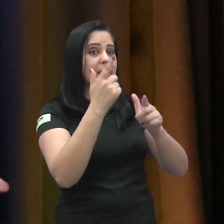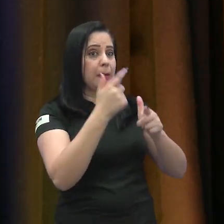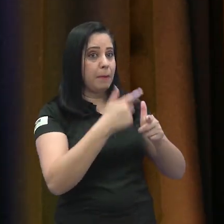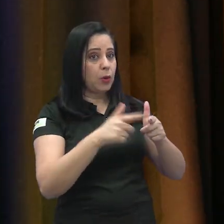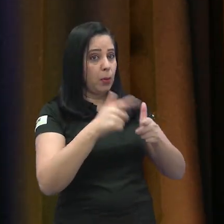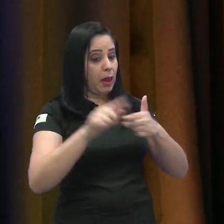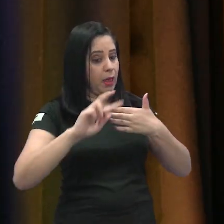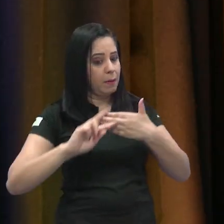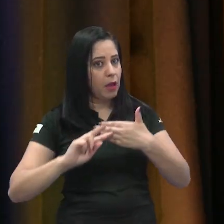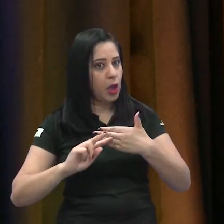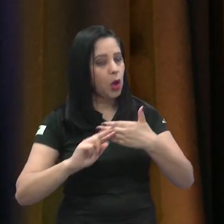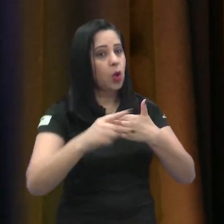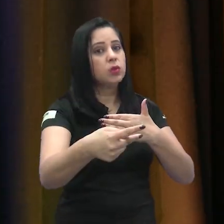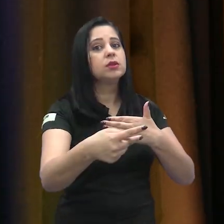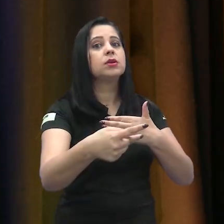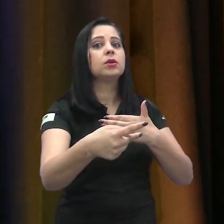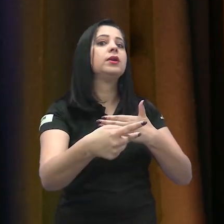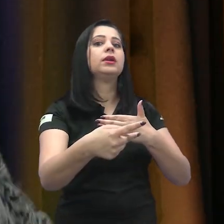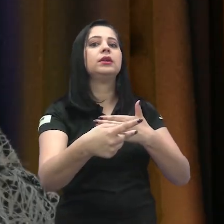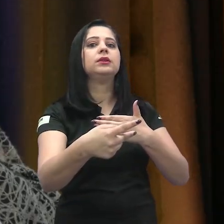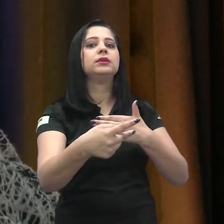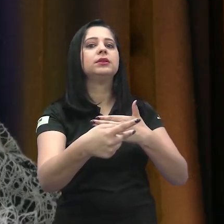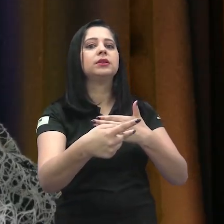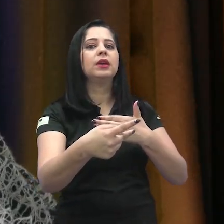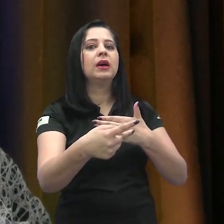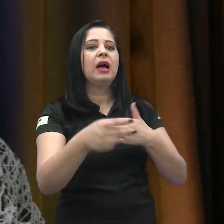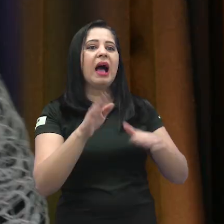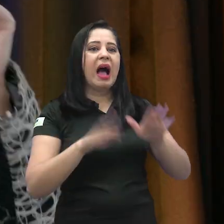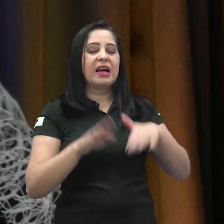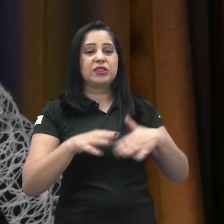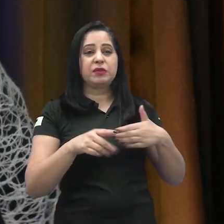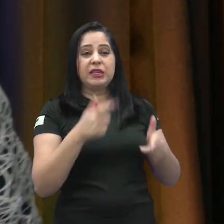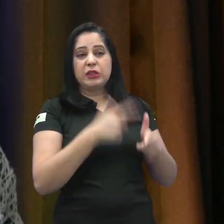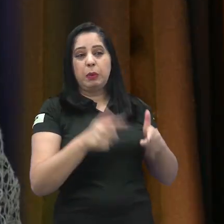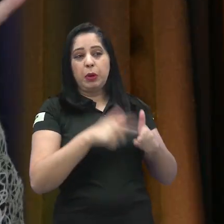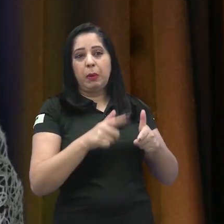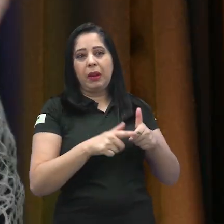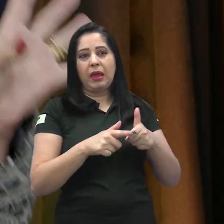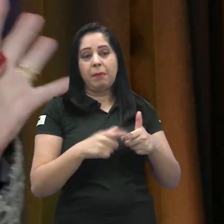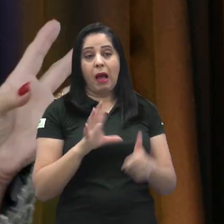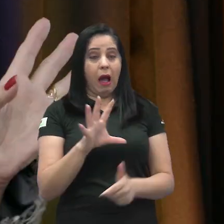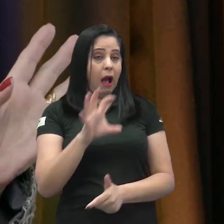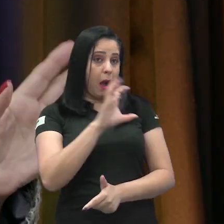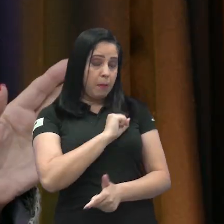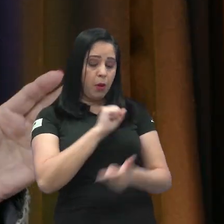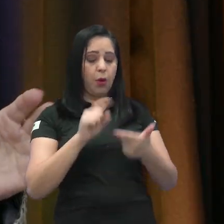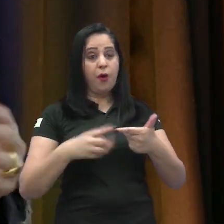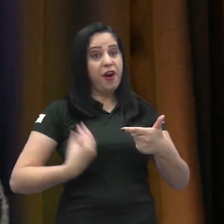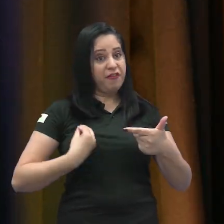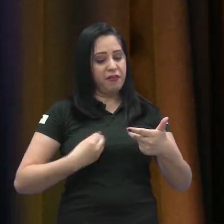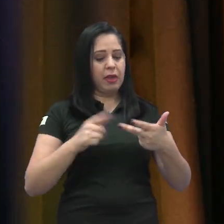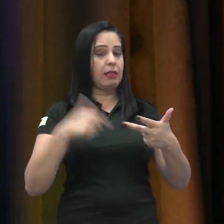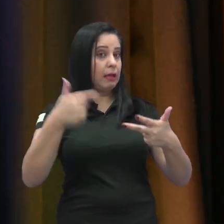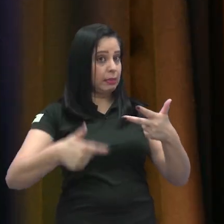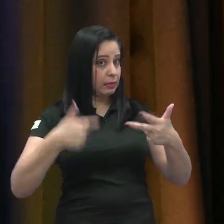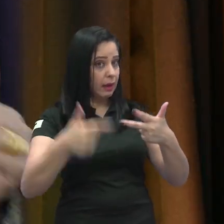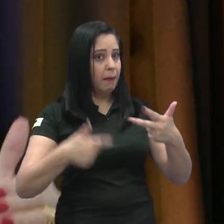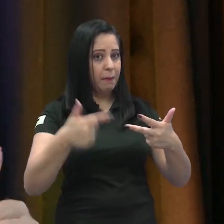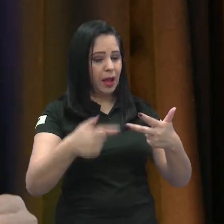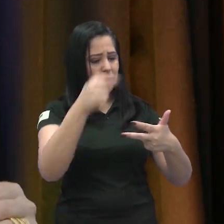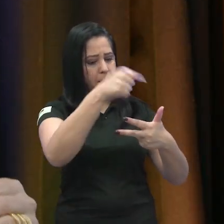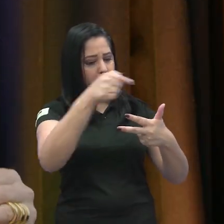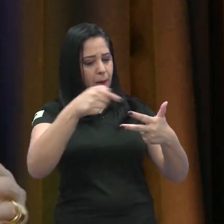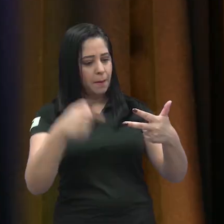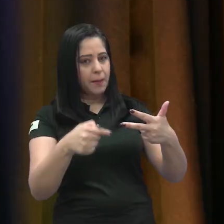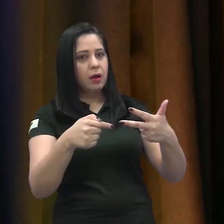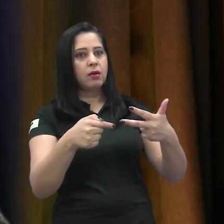Detectando situações, causas e efeitos que ficou de uma situação, seja relacionada a amor, vida e trabalho, e a gente vai